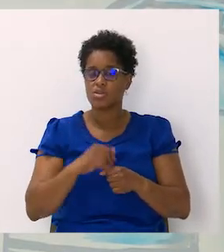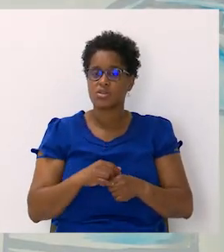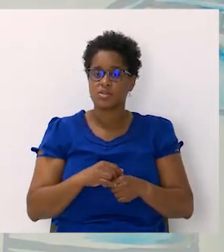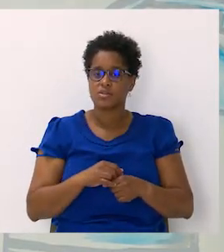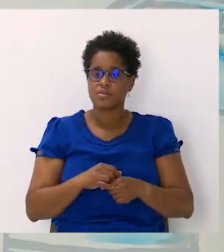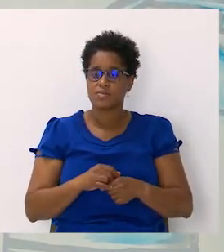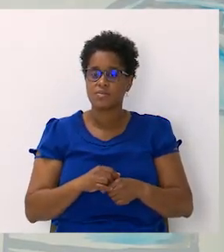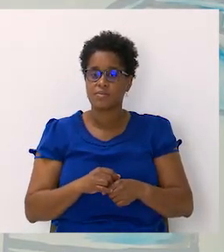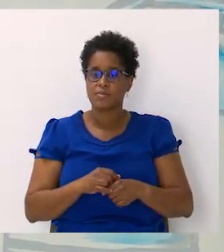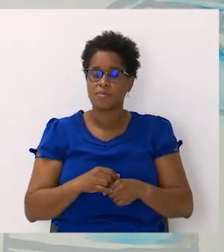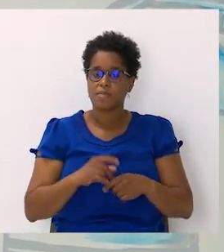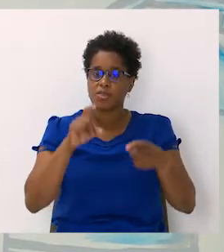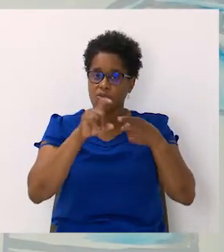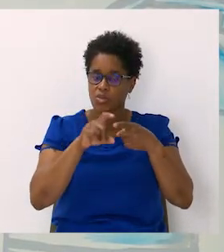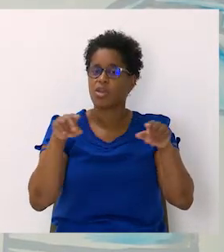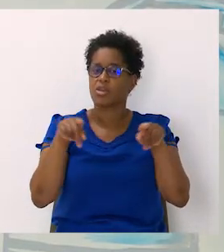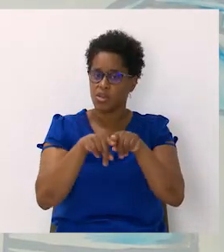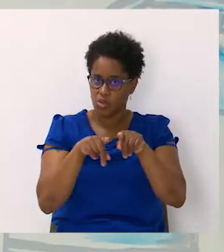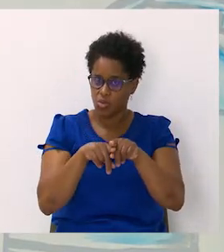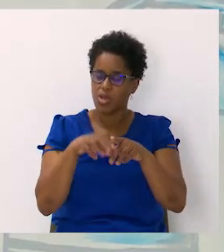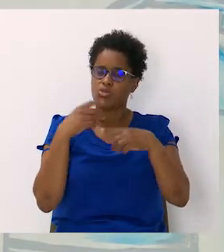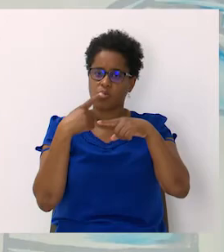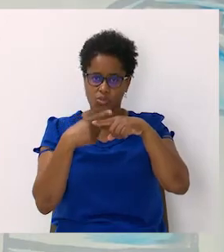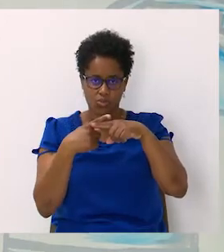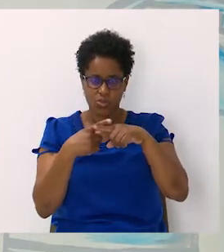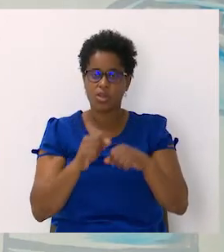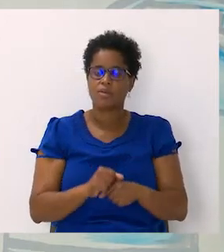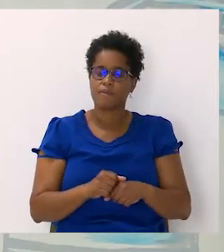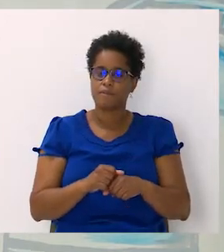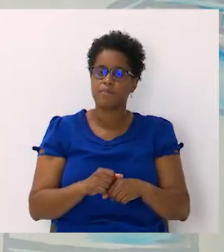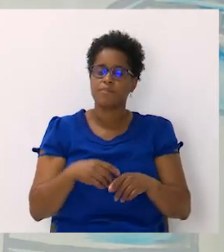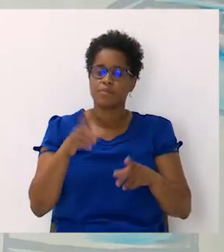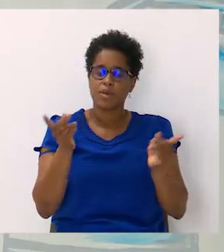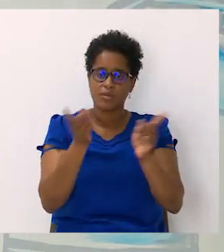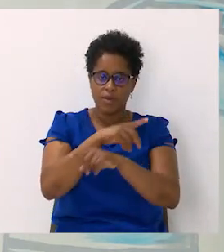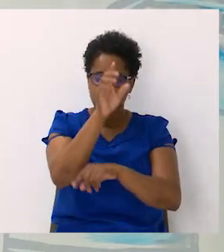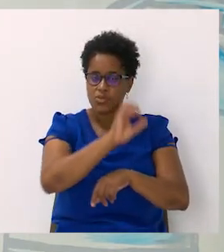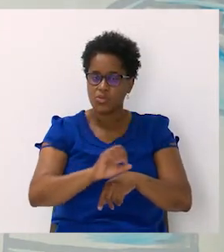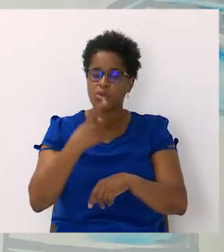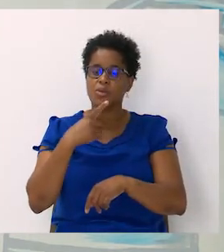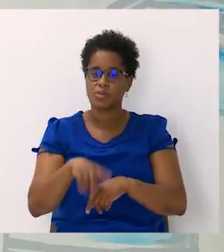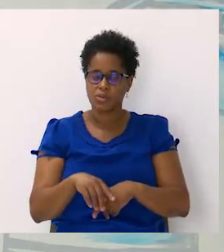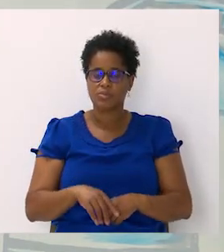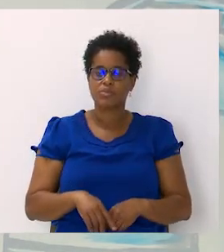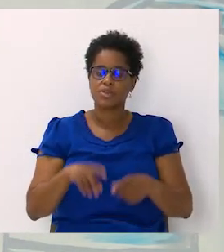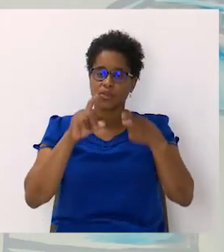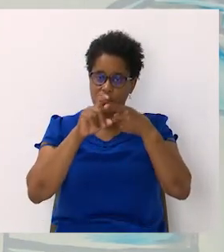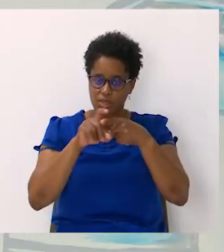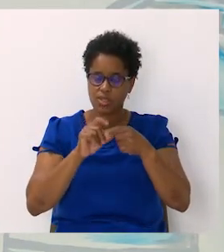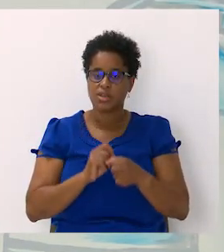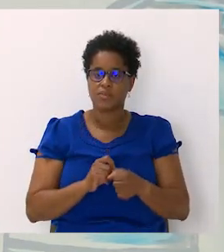2. Dividir é o mesmo que multiplicar pelo seu inverso. Repito,